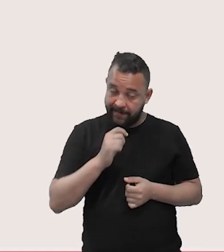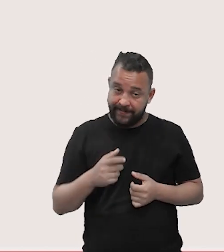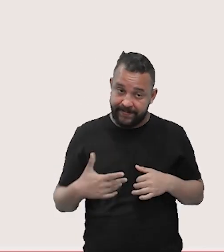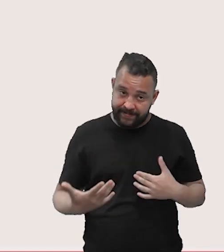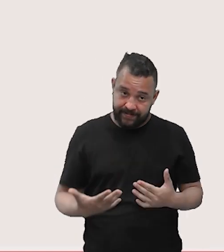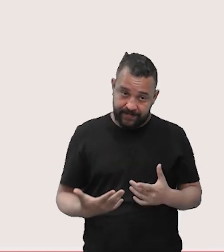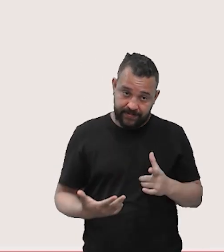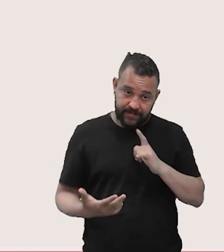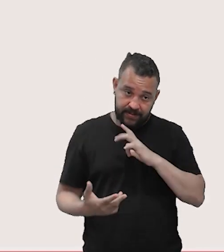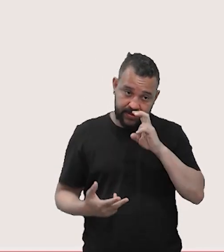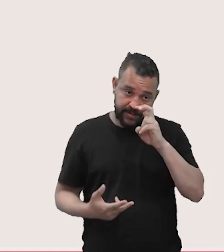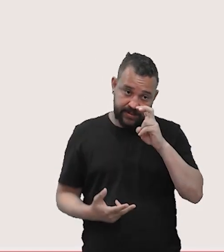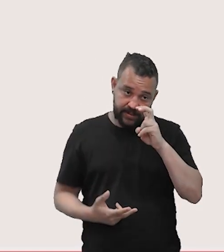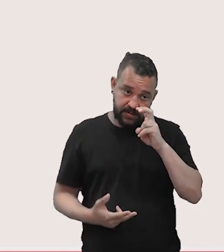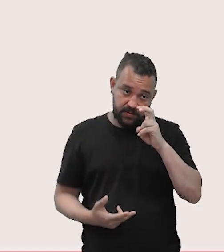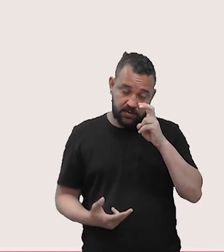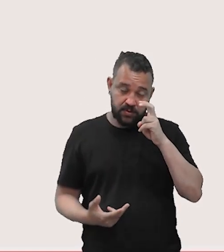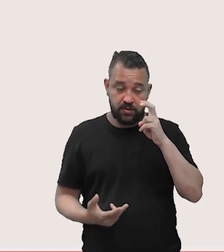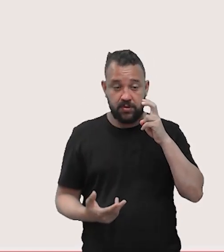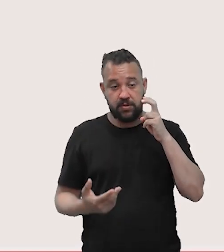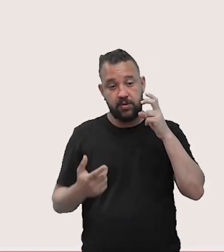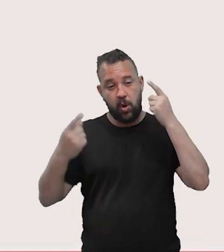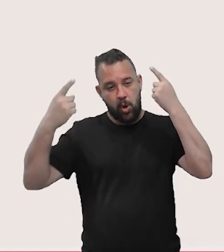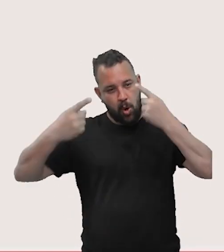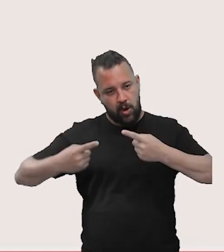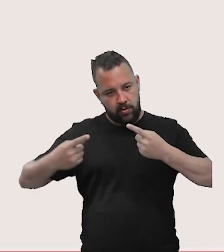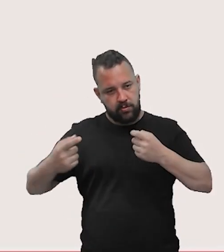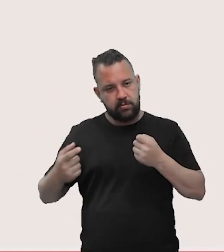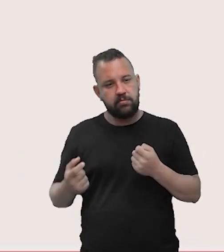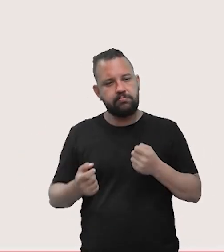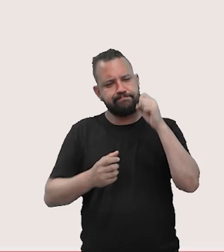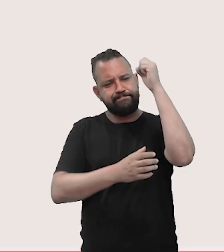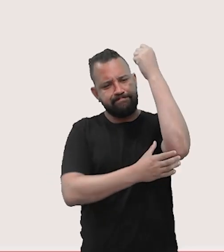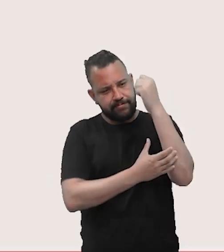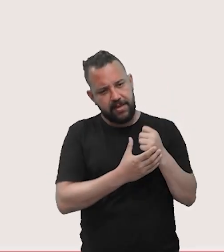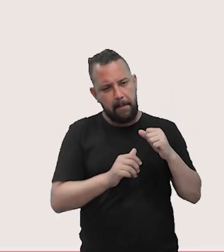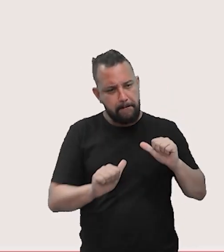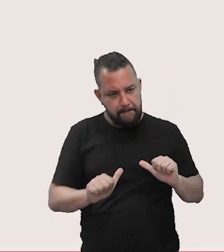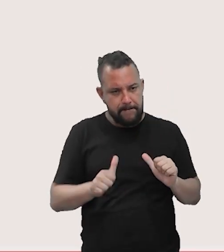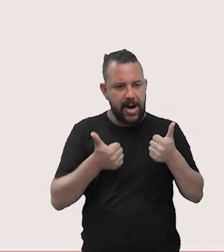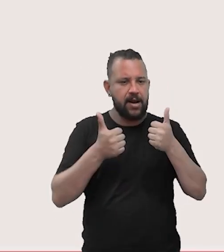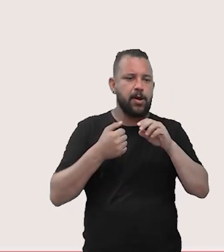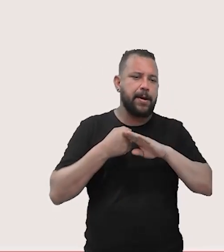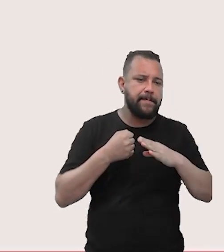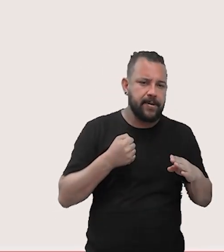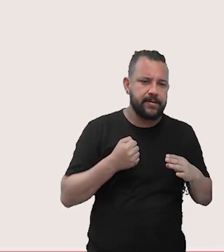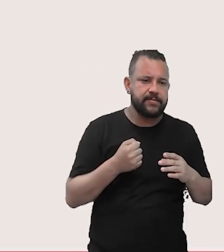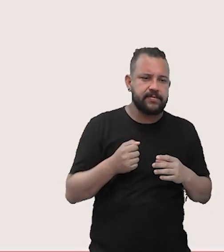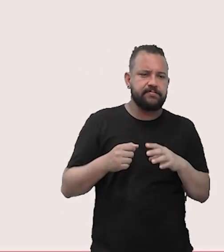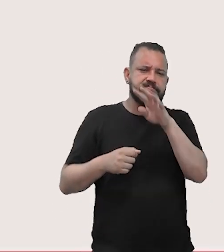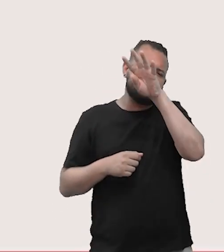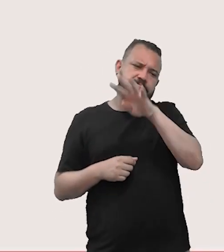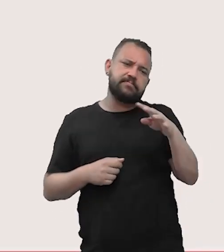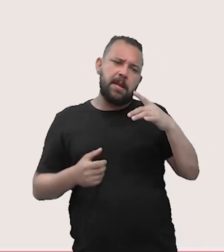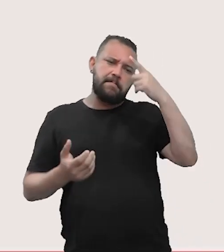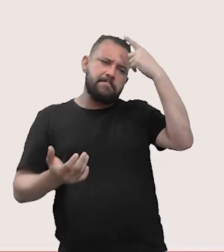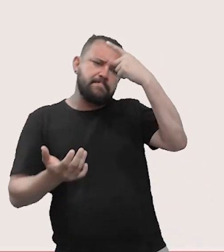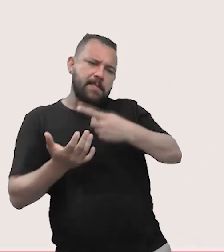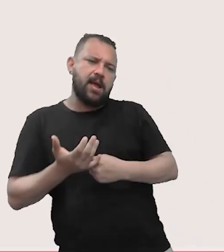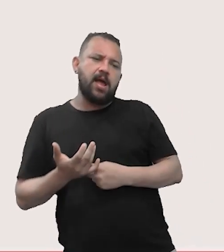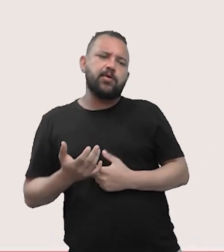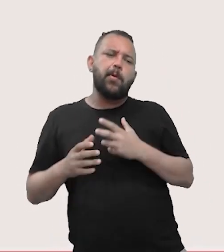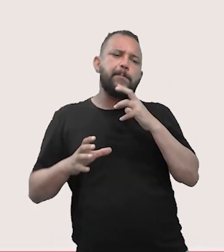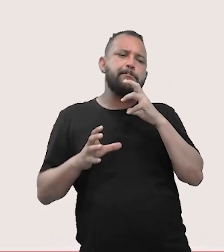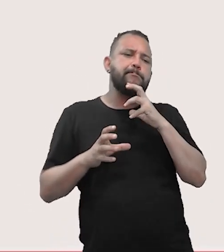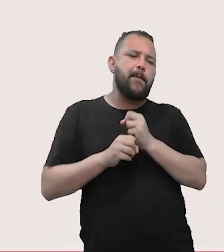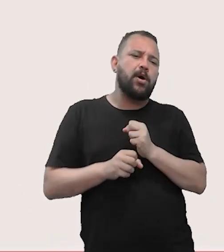tem 5 jogadores com chance de igualar ou melhorar essa média. Então, ó, no quadro estão registradas as pontuações